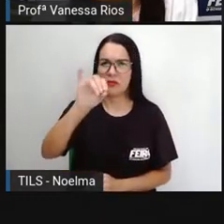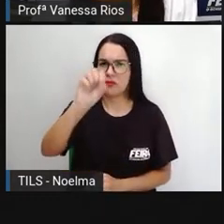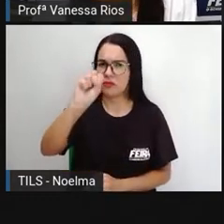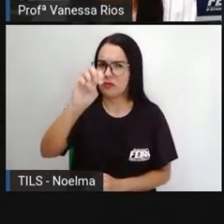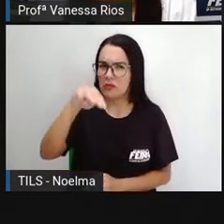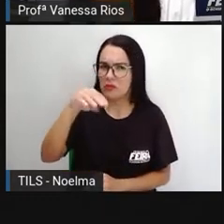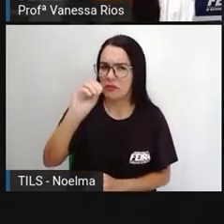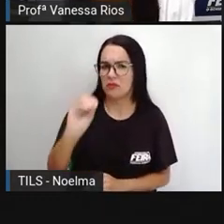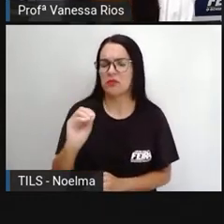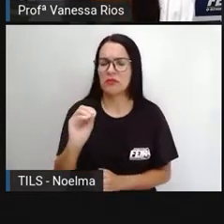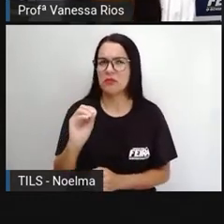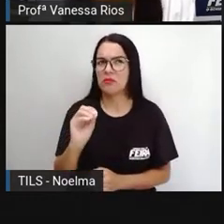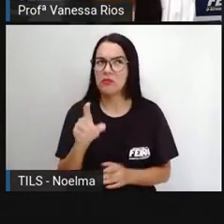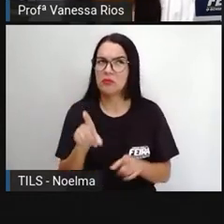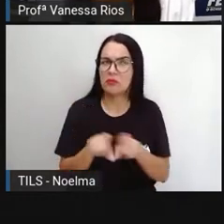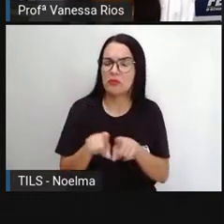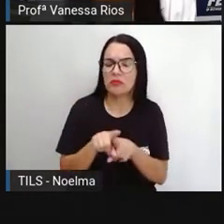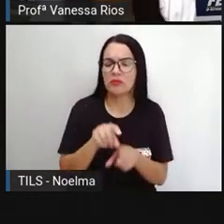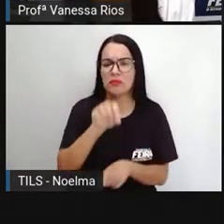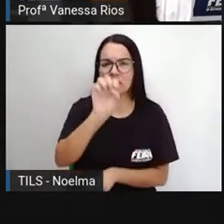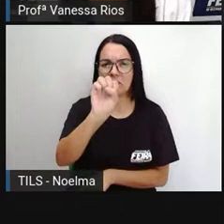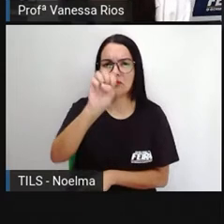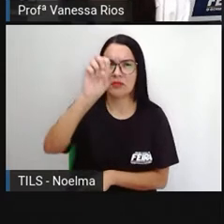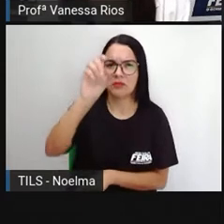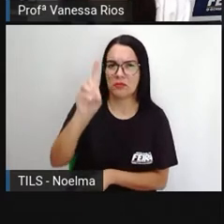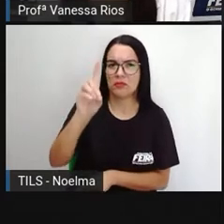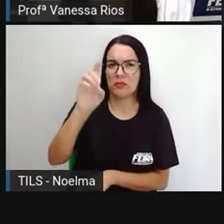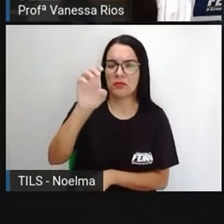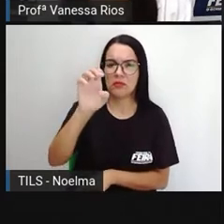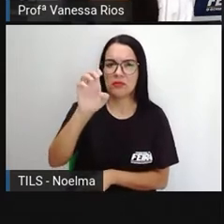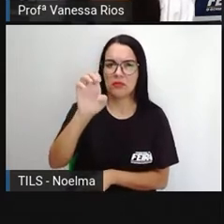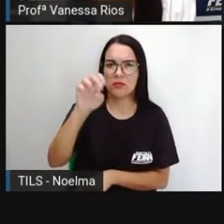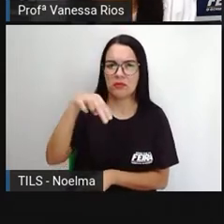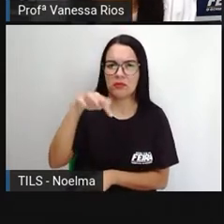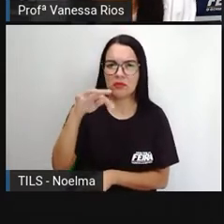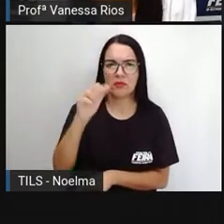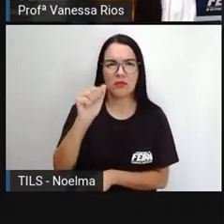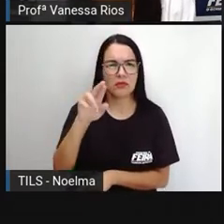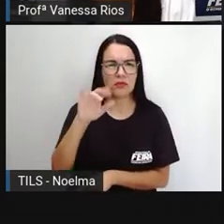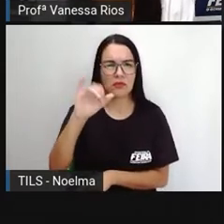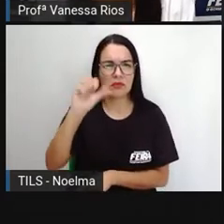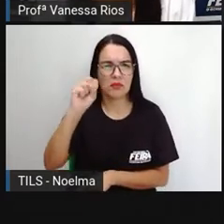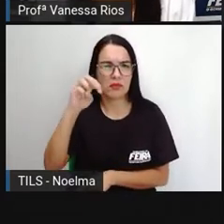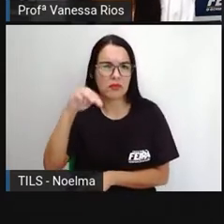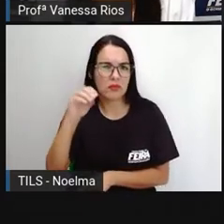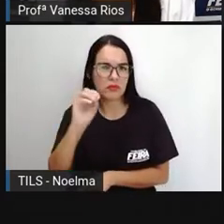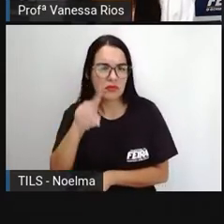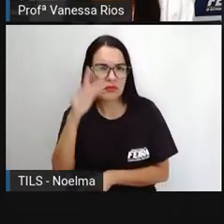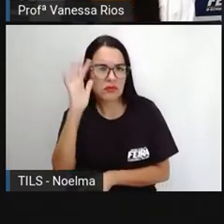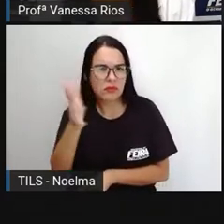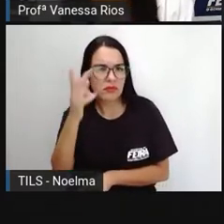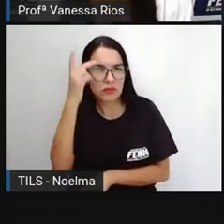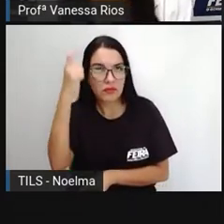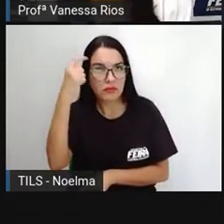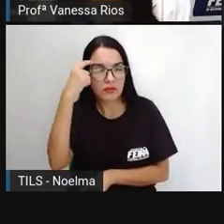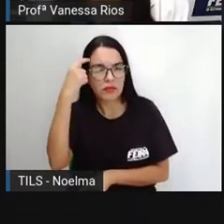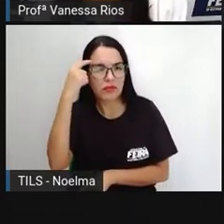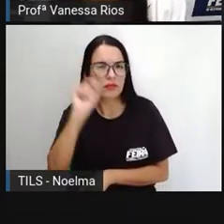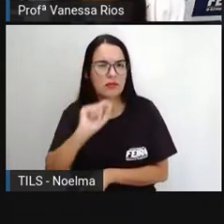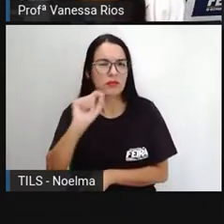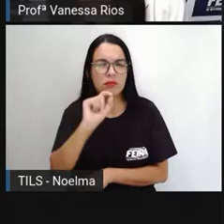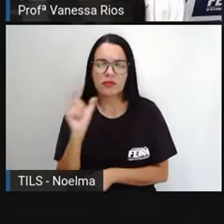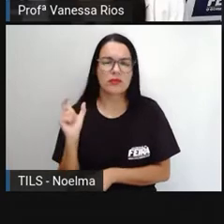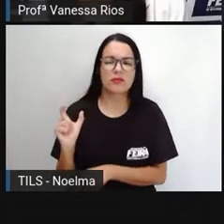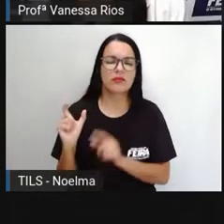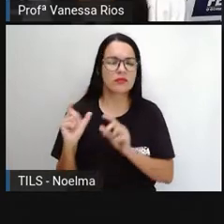essas palavras têm com o modo de vida que nós vivemos hoje? Pensem aí um pouquinho. A Pró já comentou aí